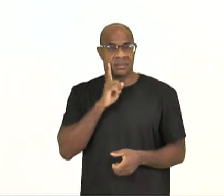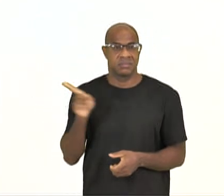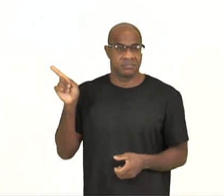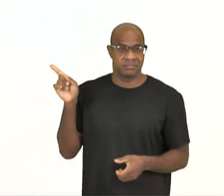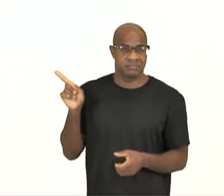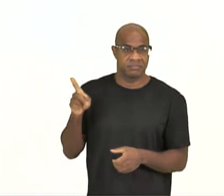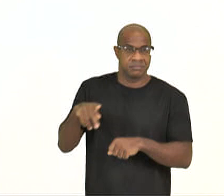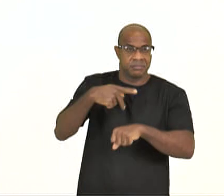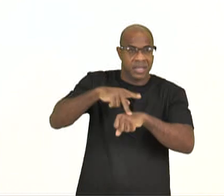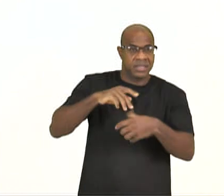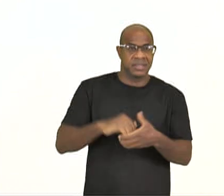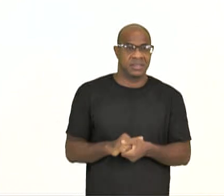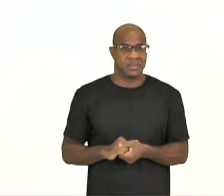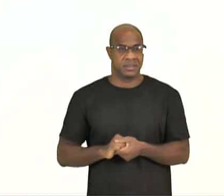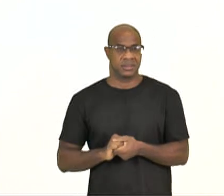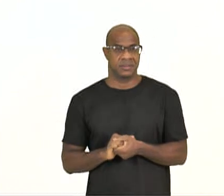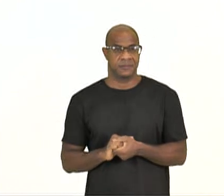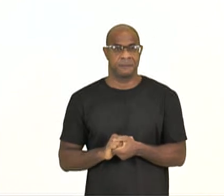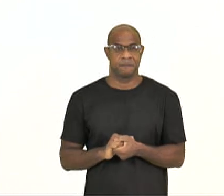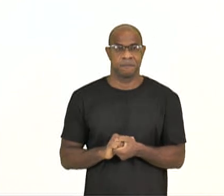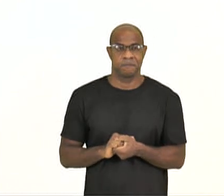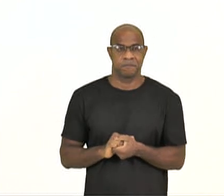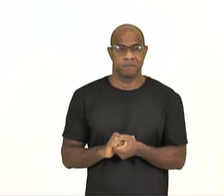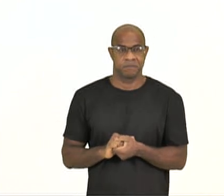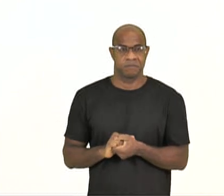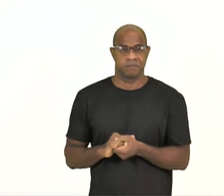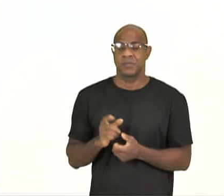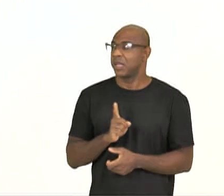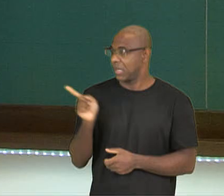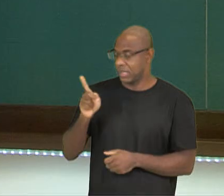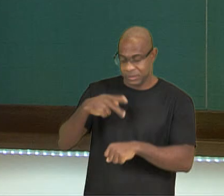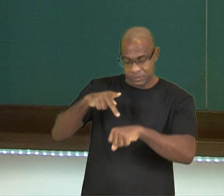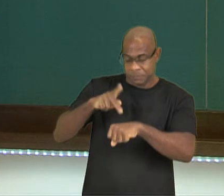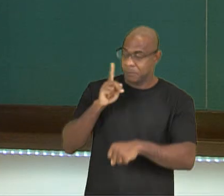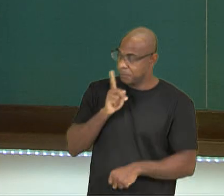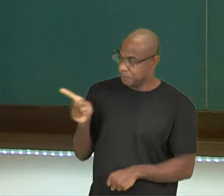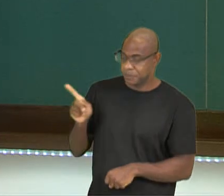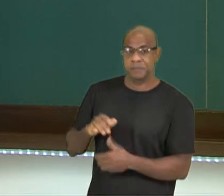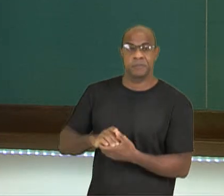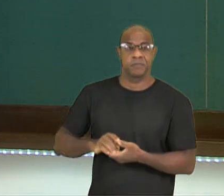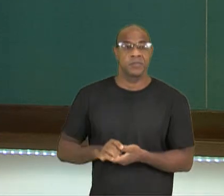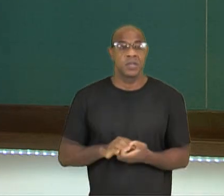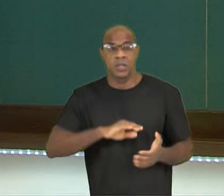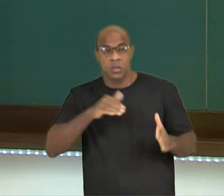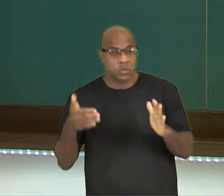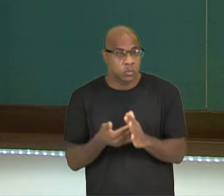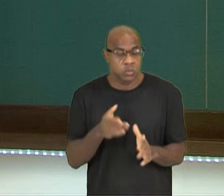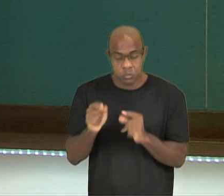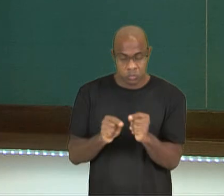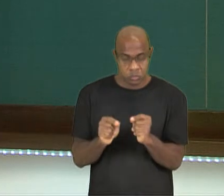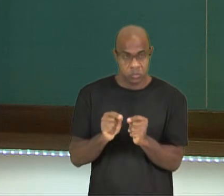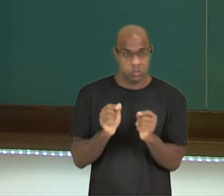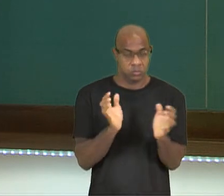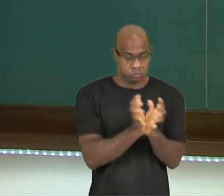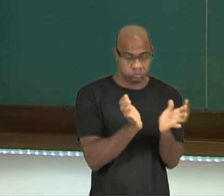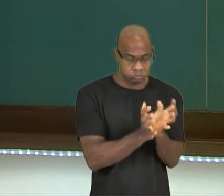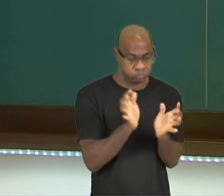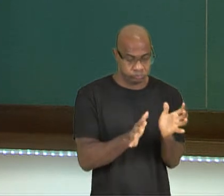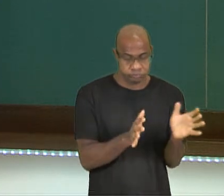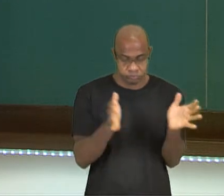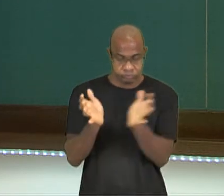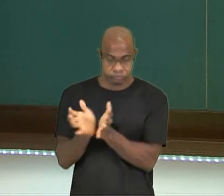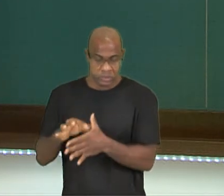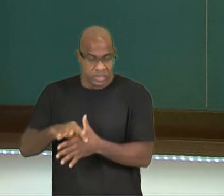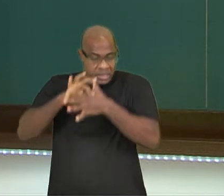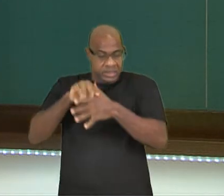tudo eram principados, regiões distintas que foram separados, né? E isso também enfraqueceu